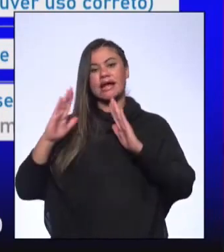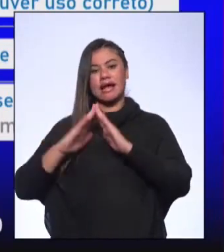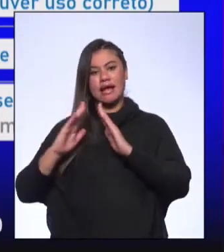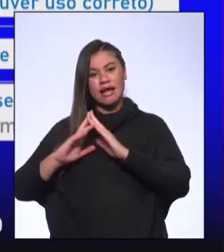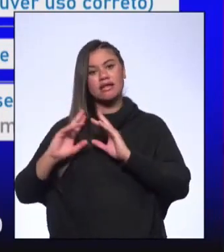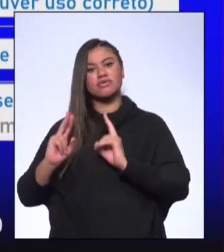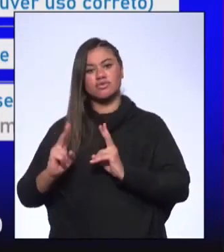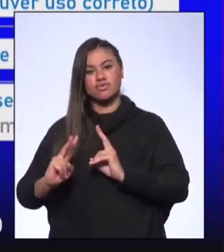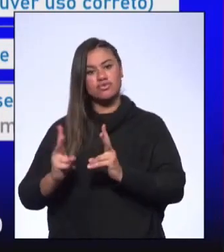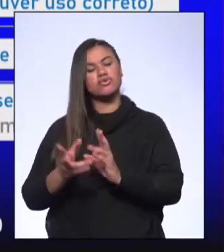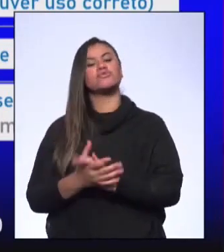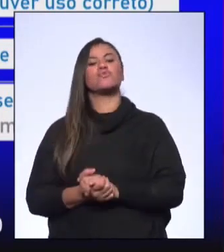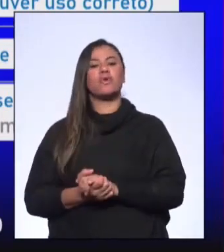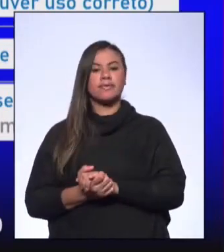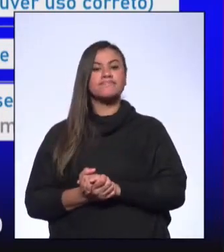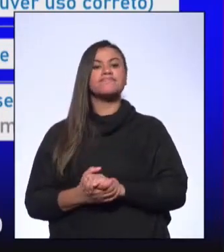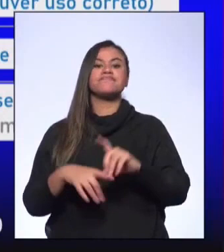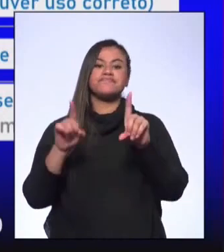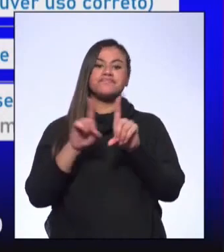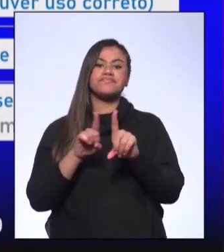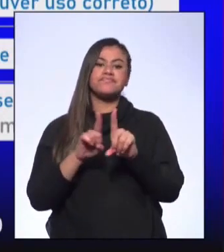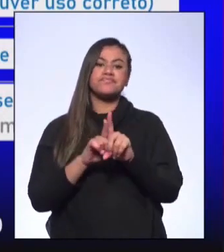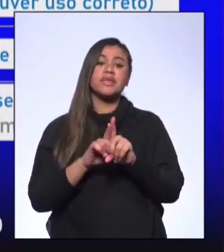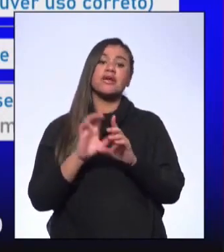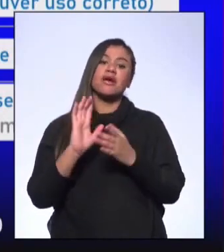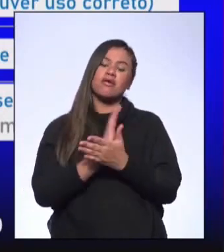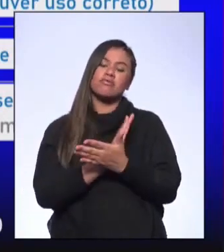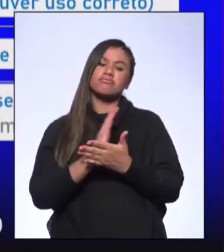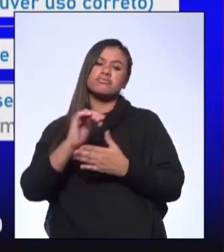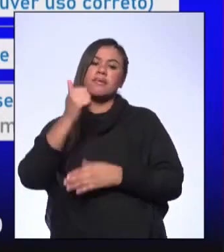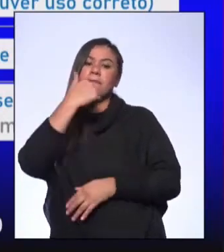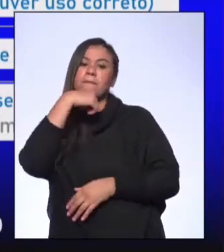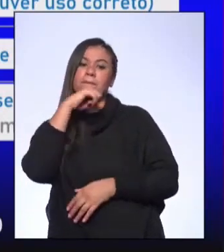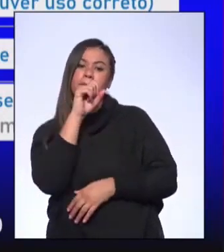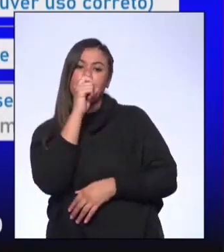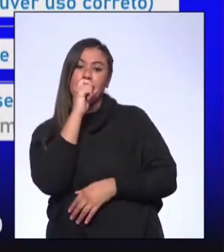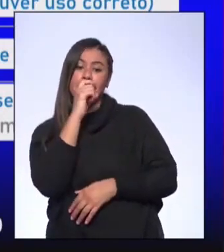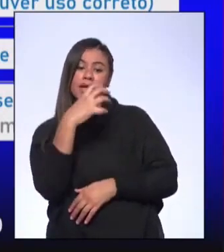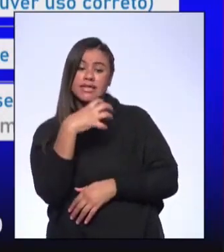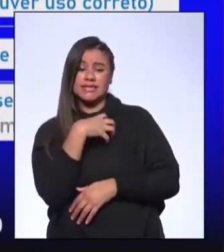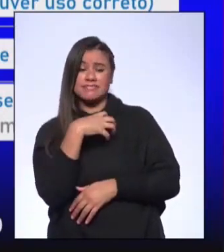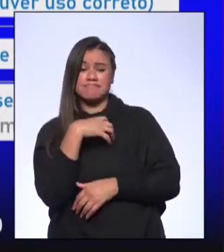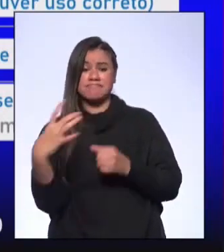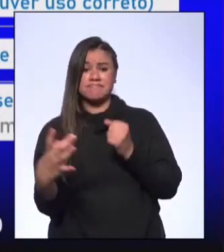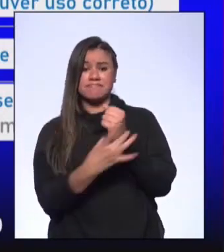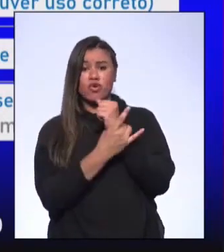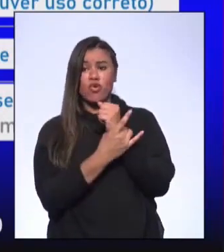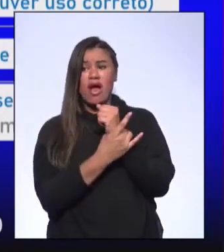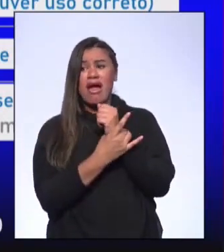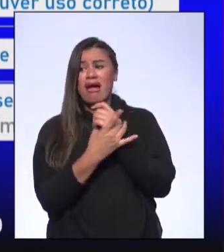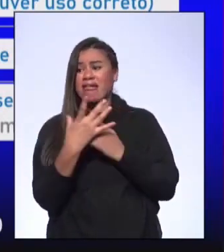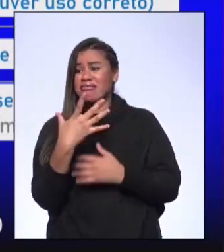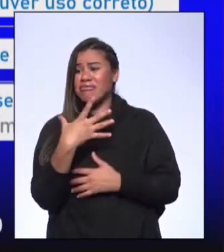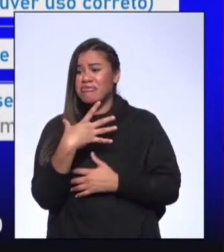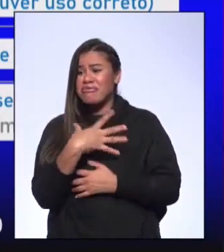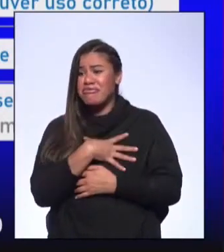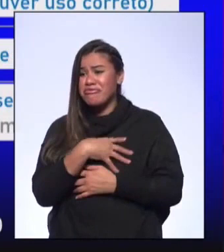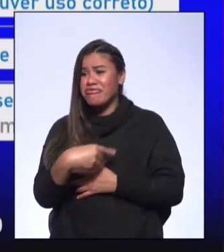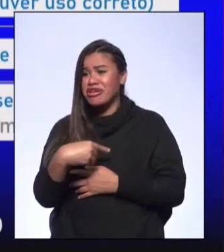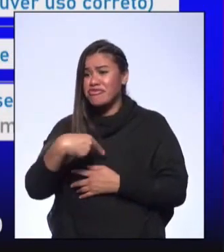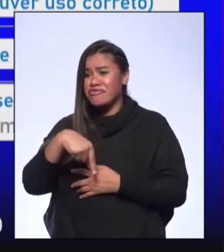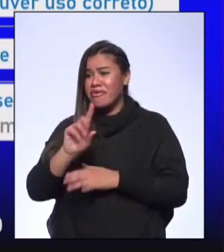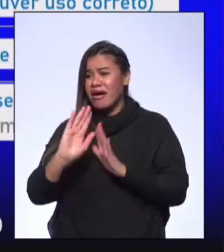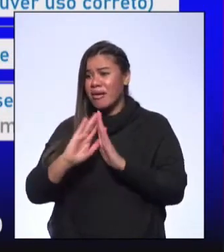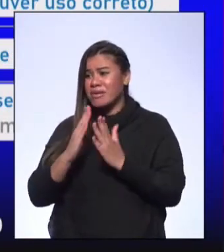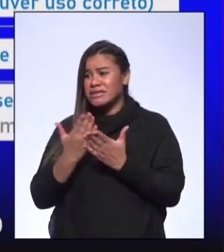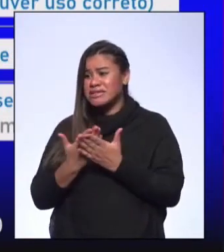também se respeitar a vontade de alguns pais que talvez não se sintam seguros em mandar as crianças à escola a hora